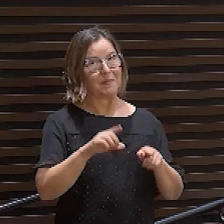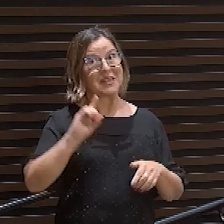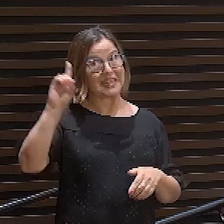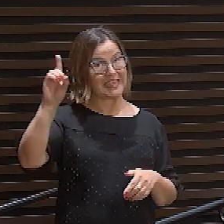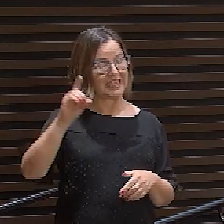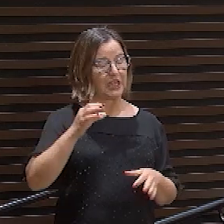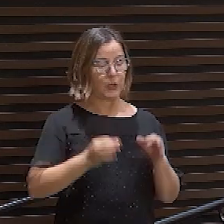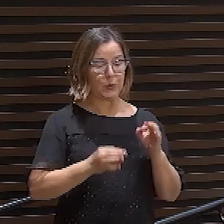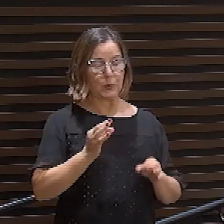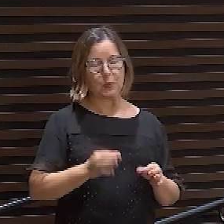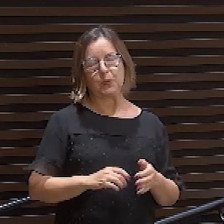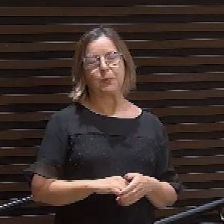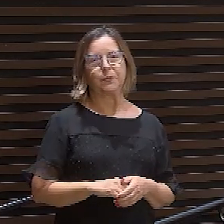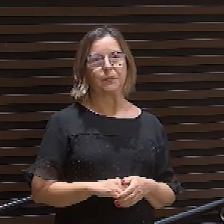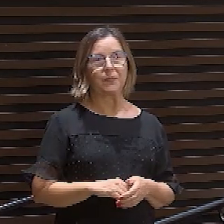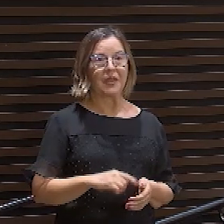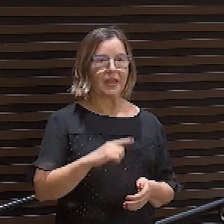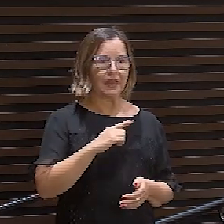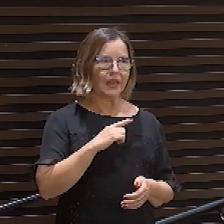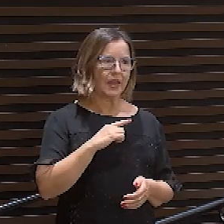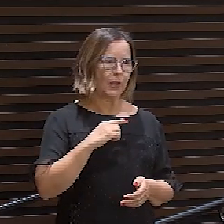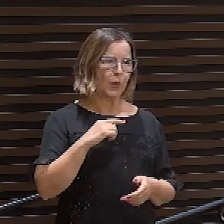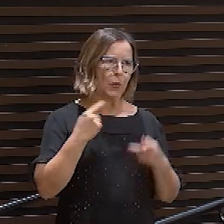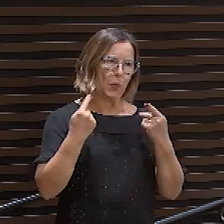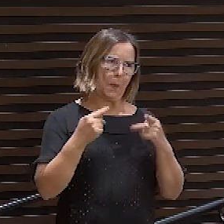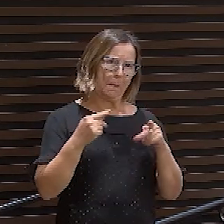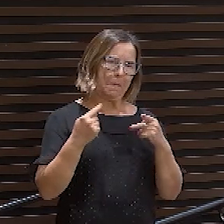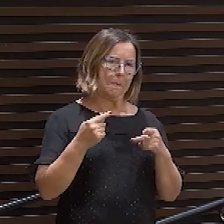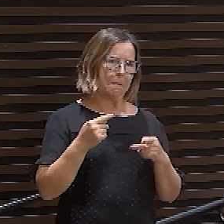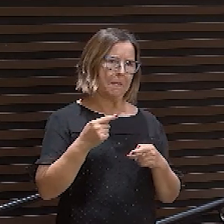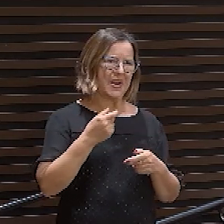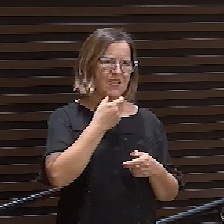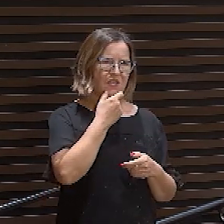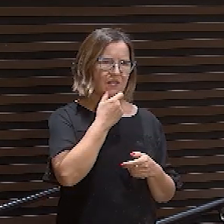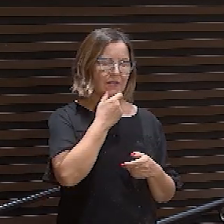quando muitas pessoas chegarem lá no céu e estiverem naquele